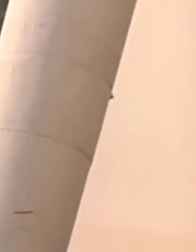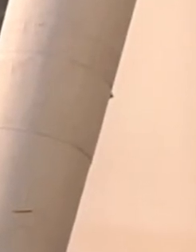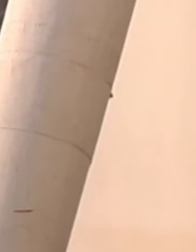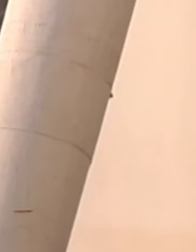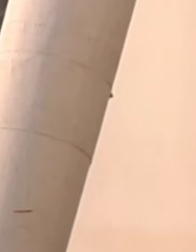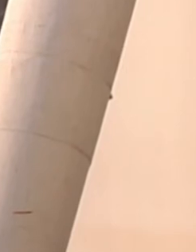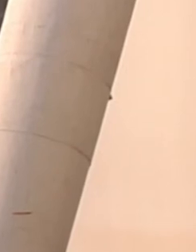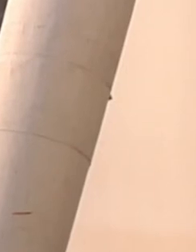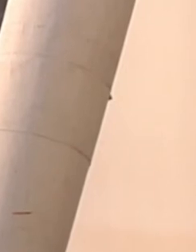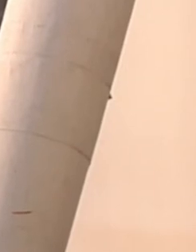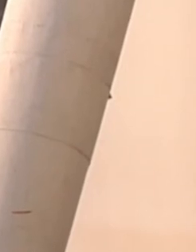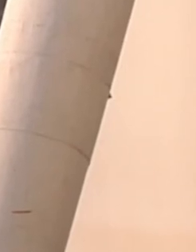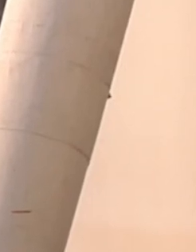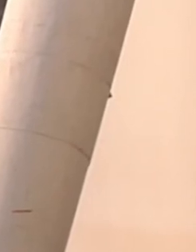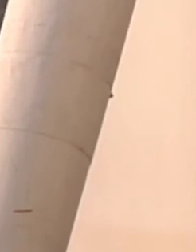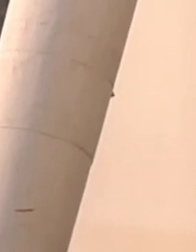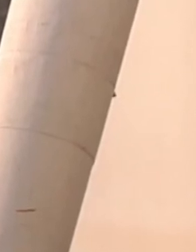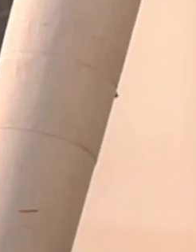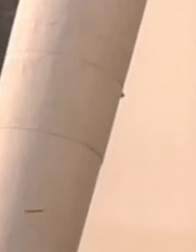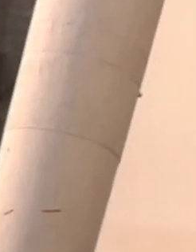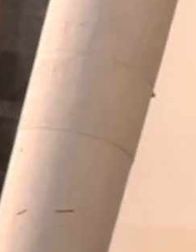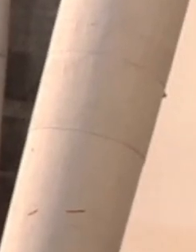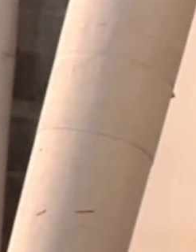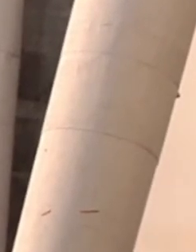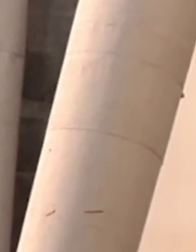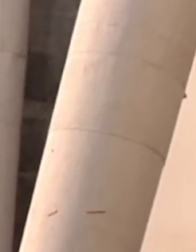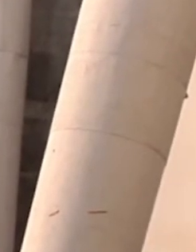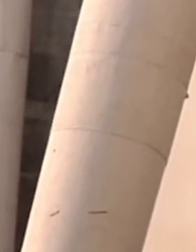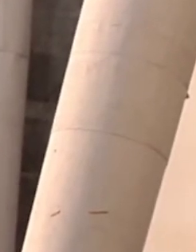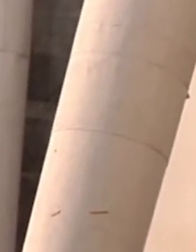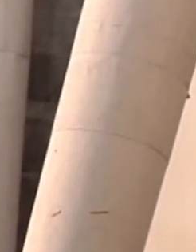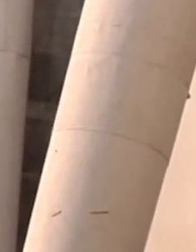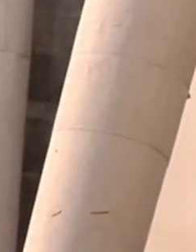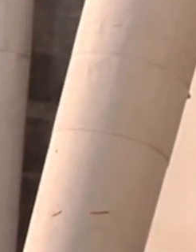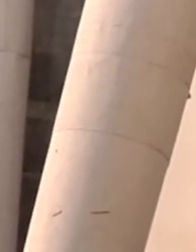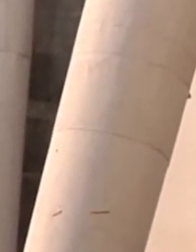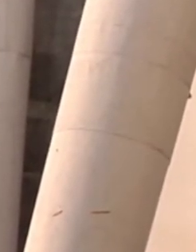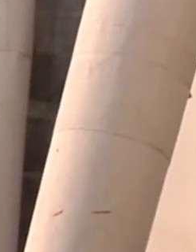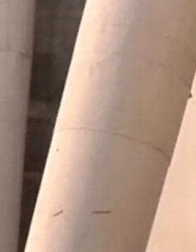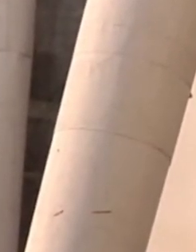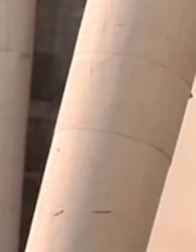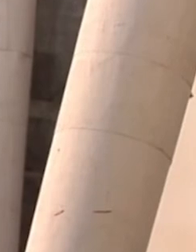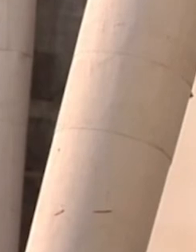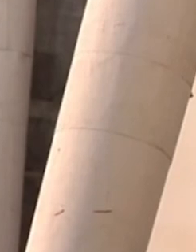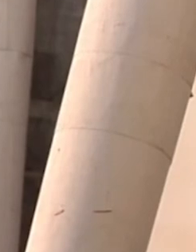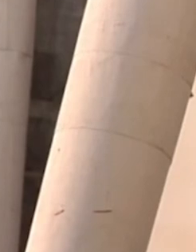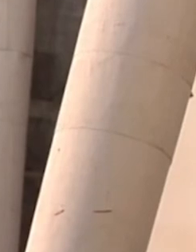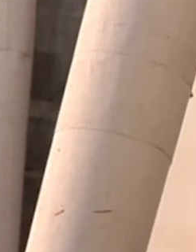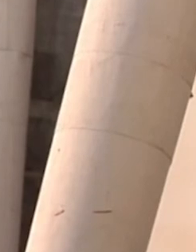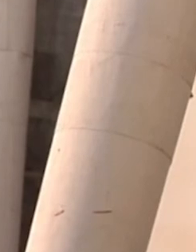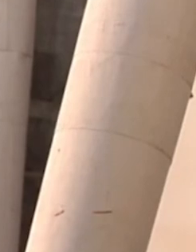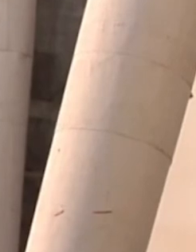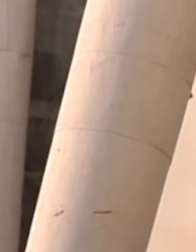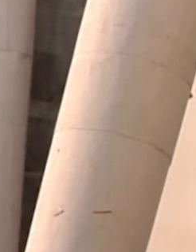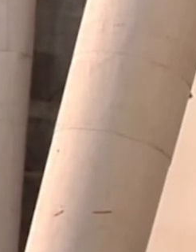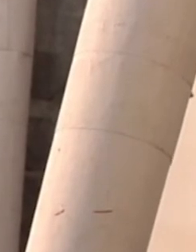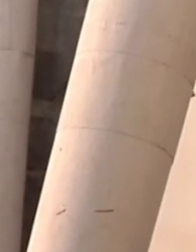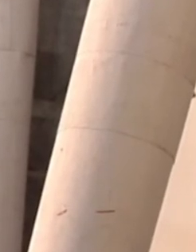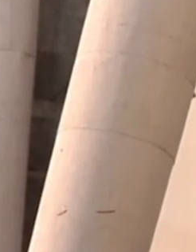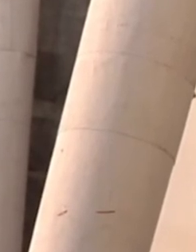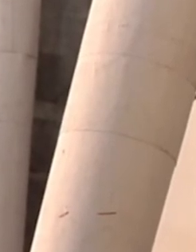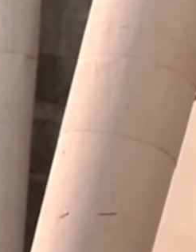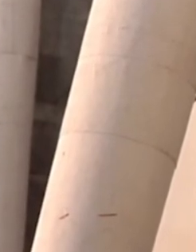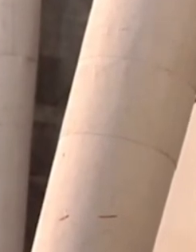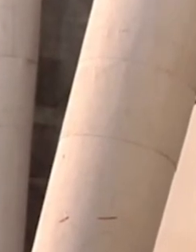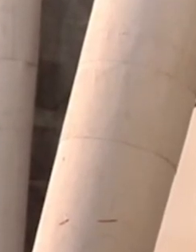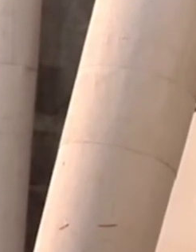nessa época, nesse sentido. Deu a aprender a desapegar do que não interessa no quadro. Deu a aprender a direcionar